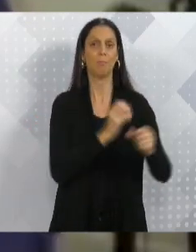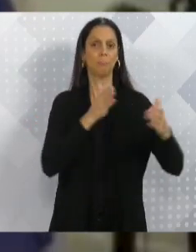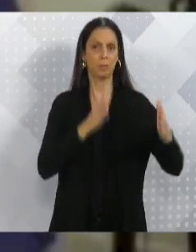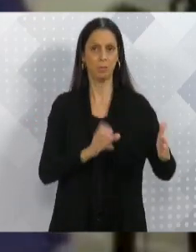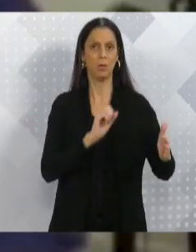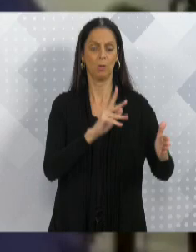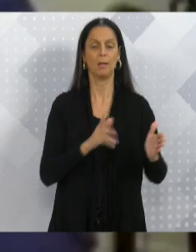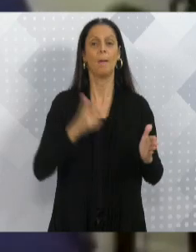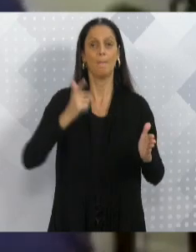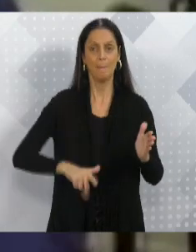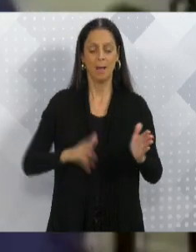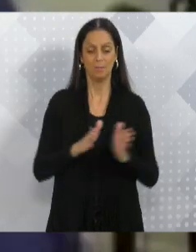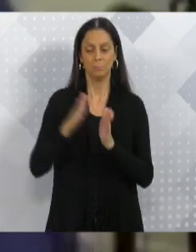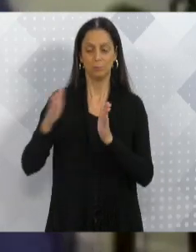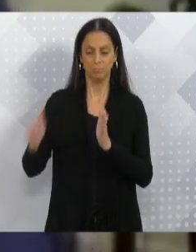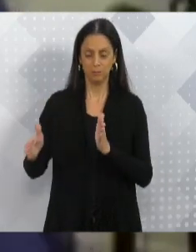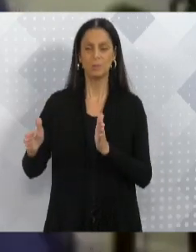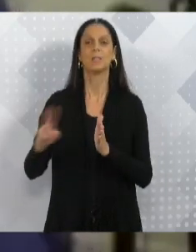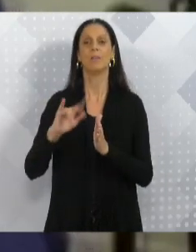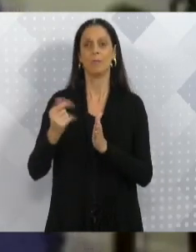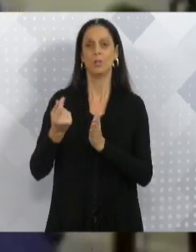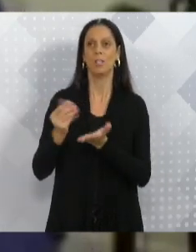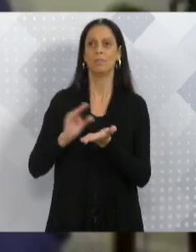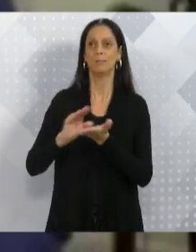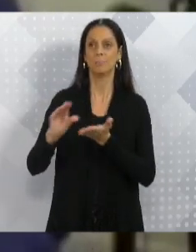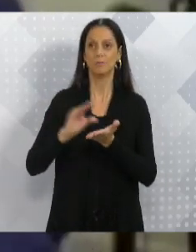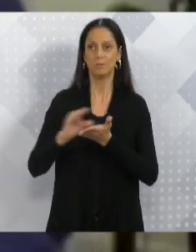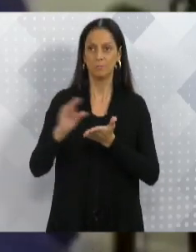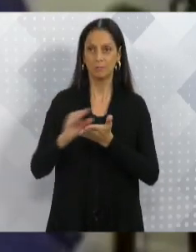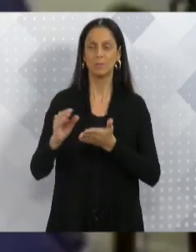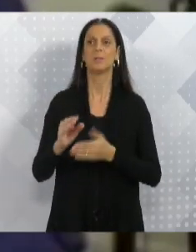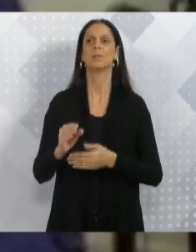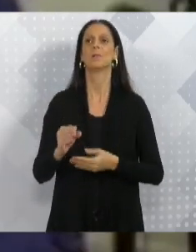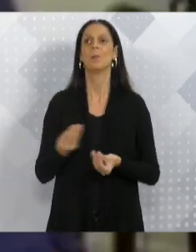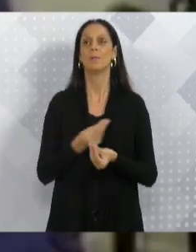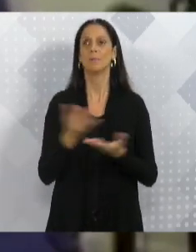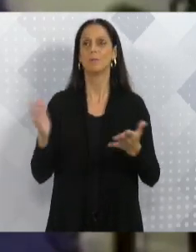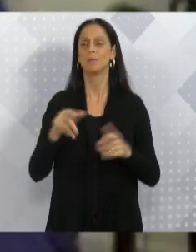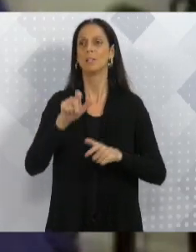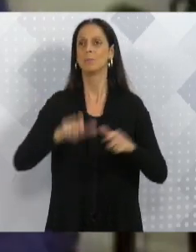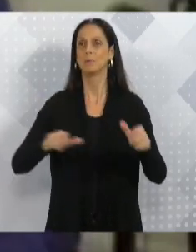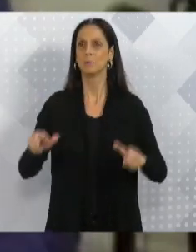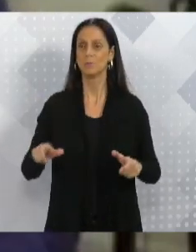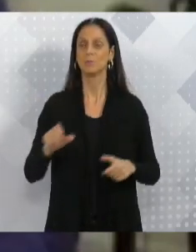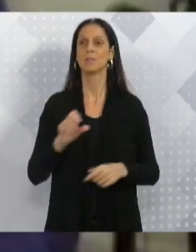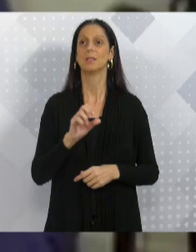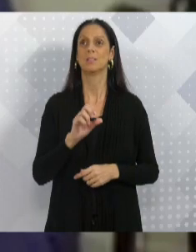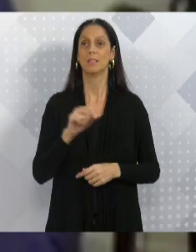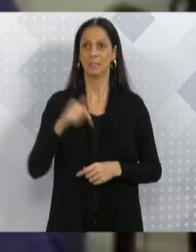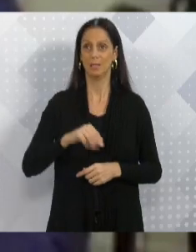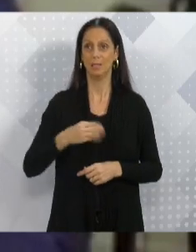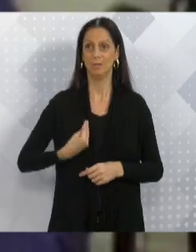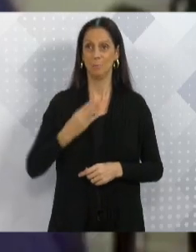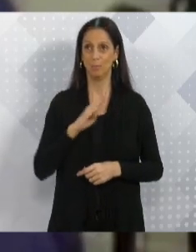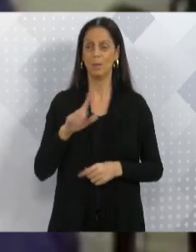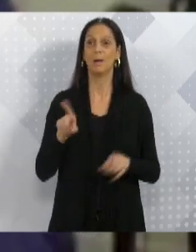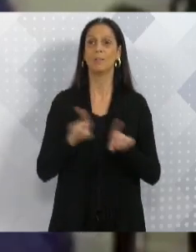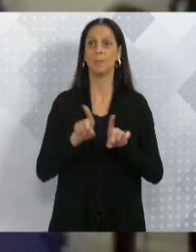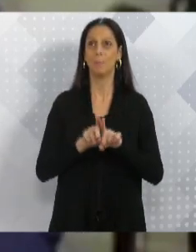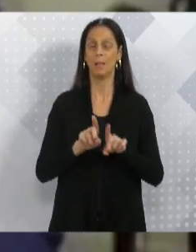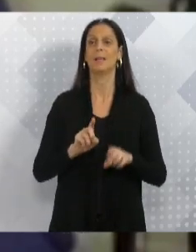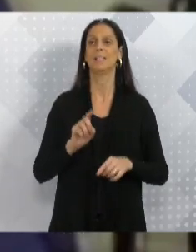R$ 1.000 para cada cidadão catarinense em todas as 295 cidades do Estado de Santa Catarina, um governo municipalista com a